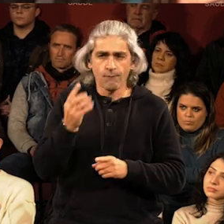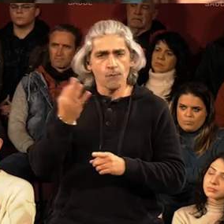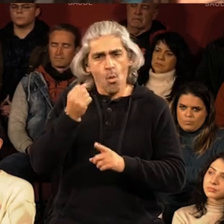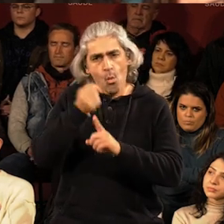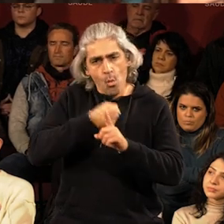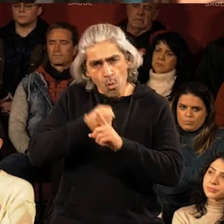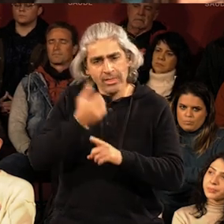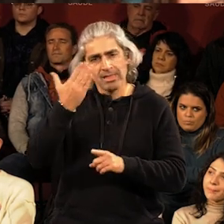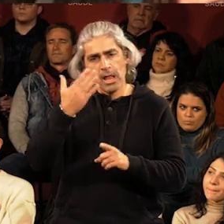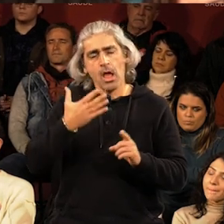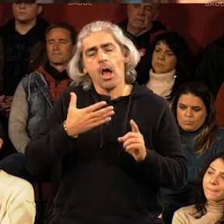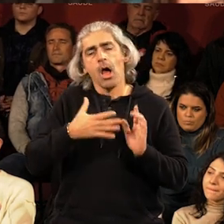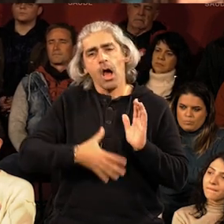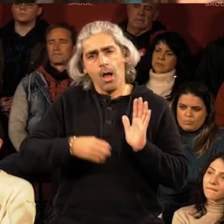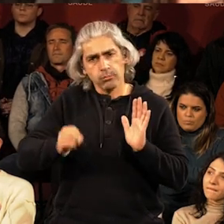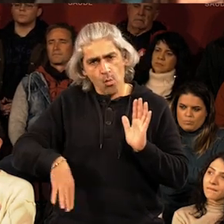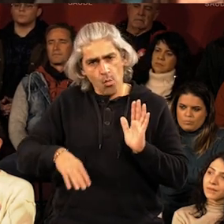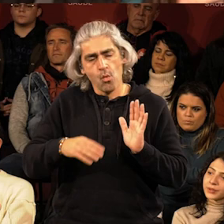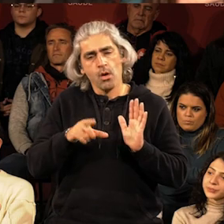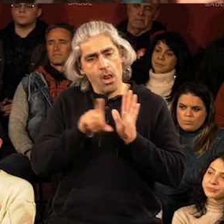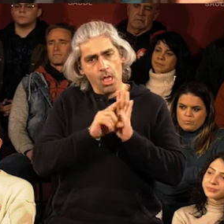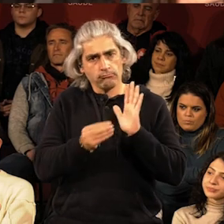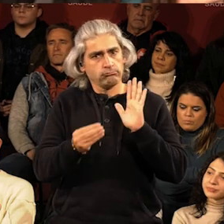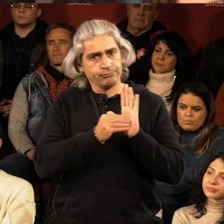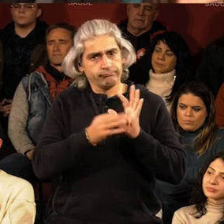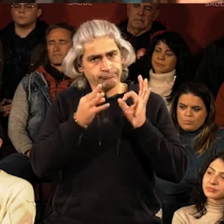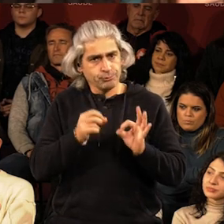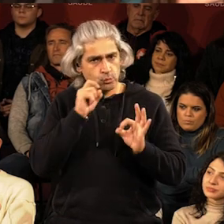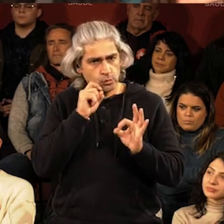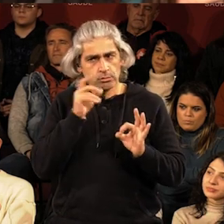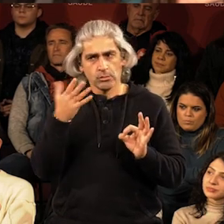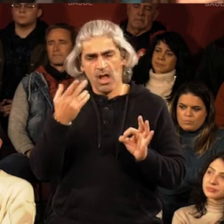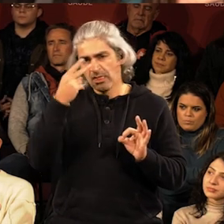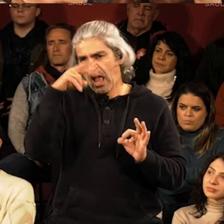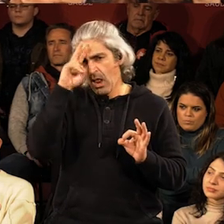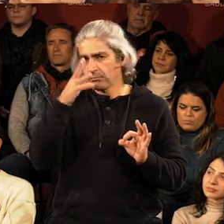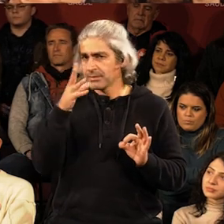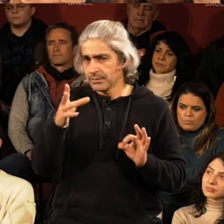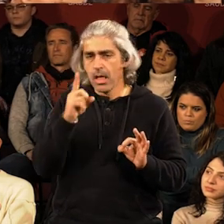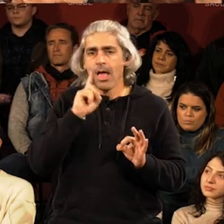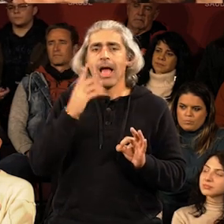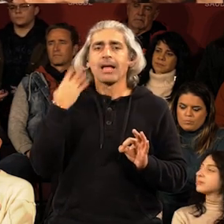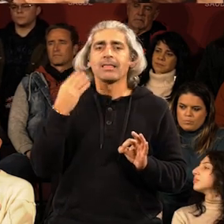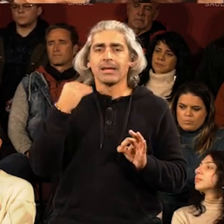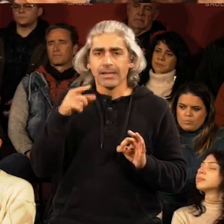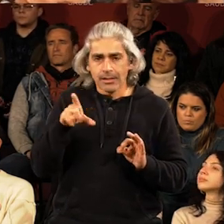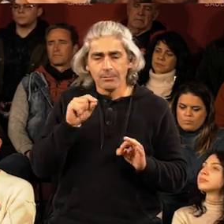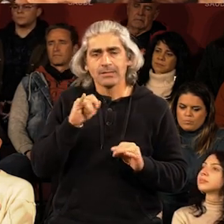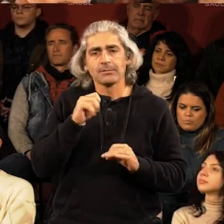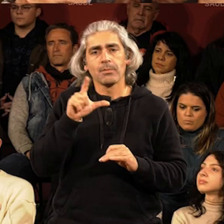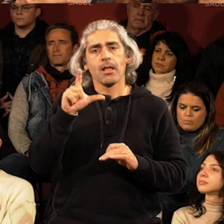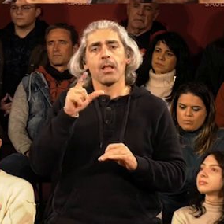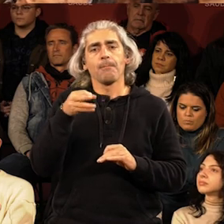aborto legal e seguro que está enganado daqui Quero repetir o que Catarina Martins e Isabel Pires